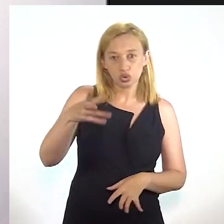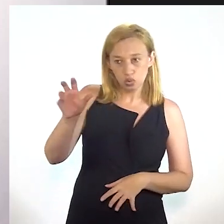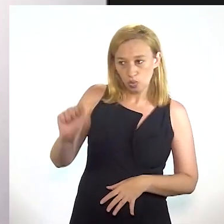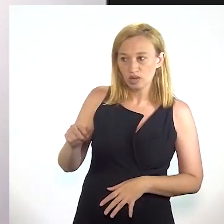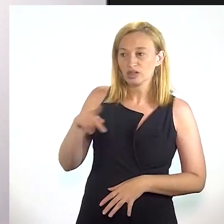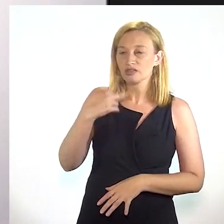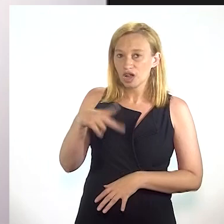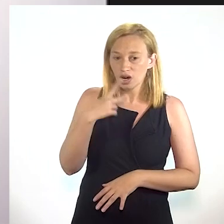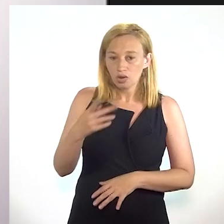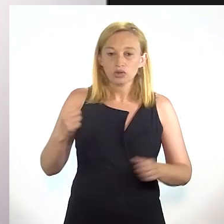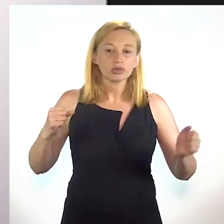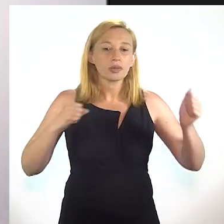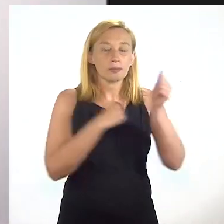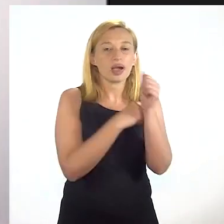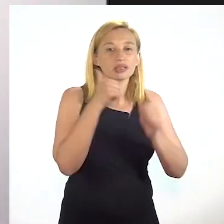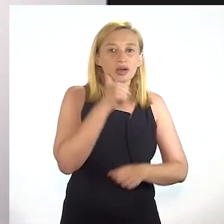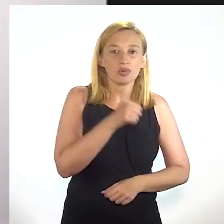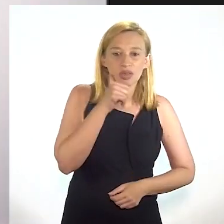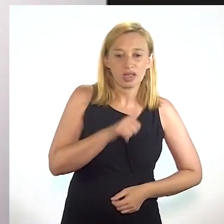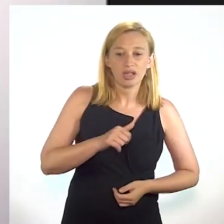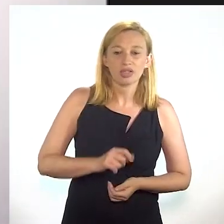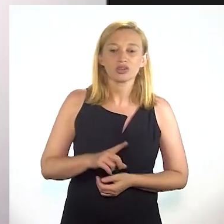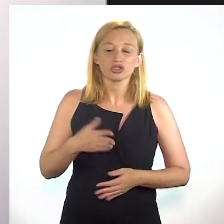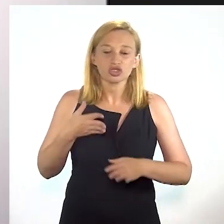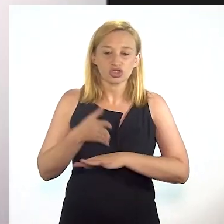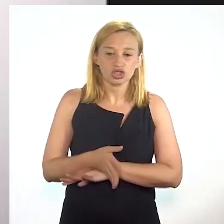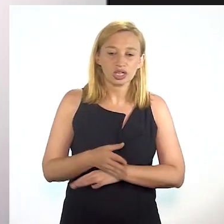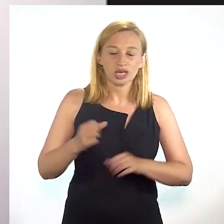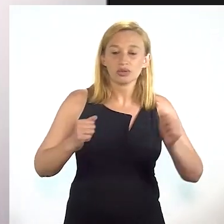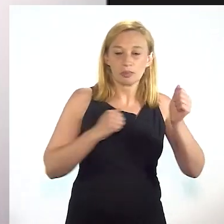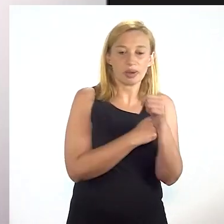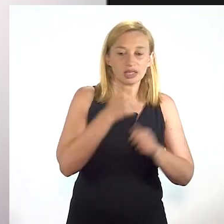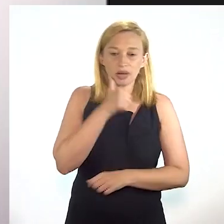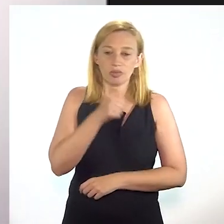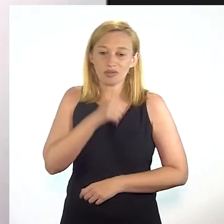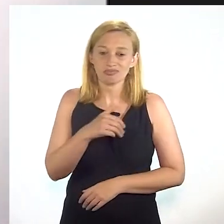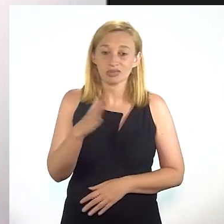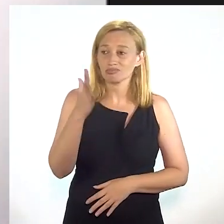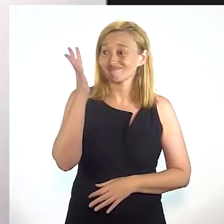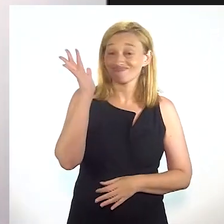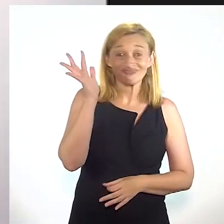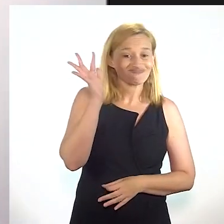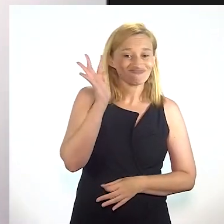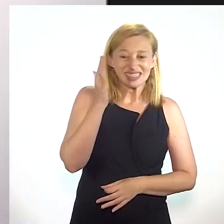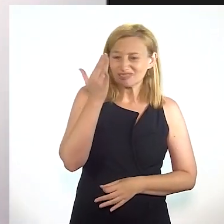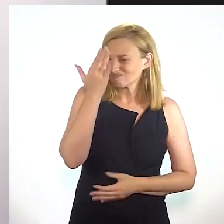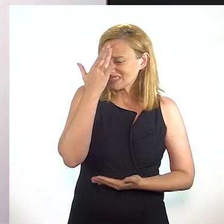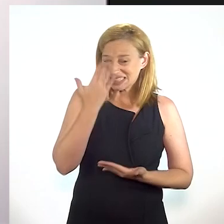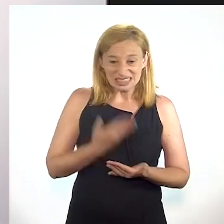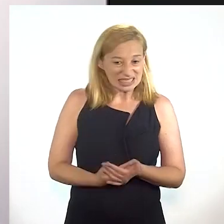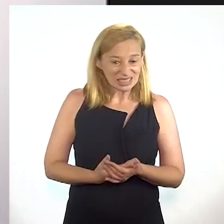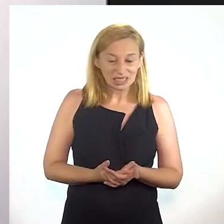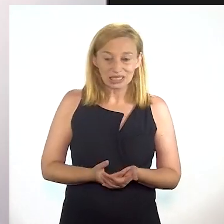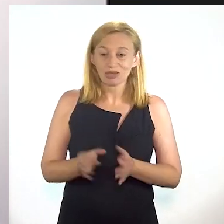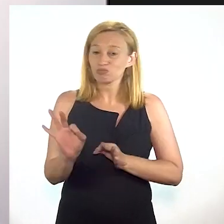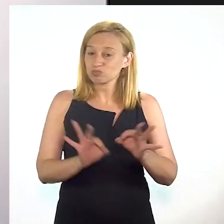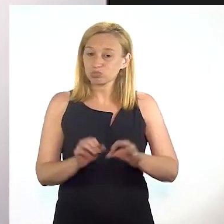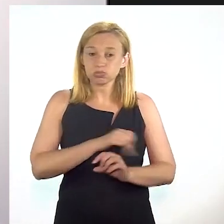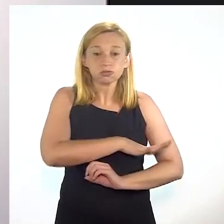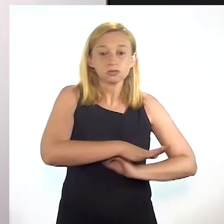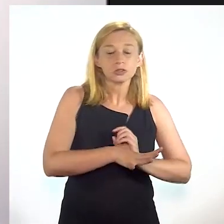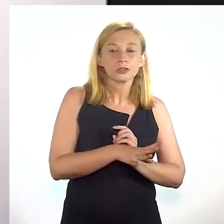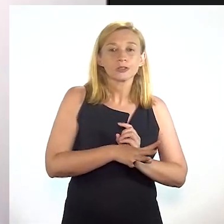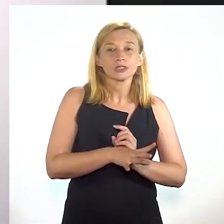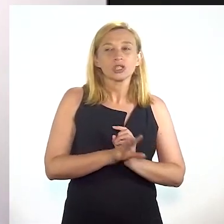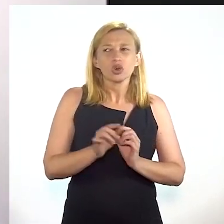finalizando, como a Joana falou sobre o Impacta Mulher, quando eu cheguei no Impacta Mulher, eu ainda acreditava que Mulheres de Frente era um